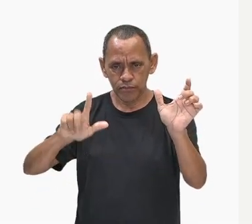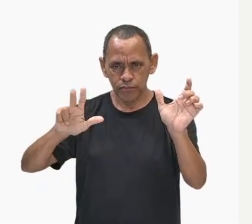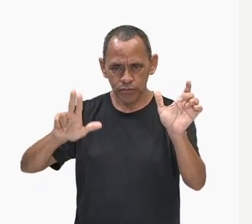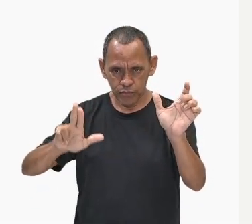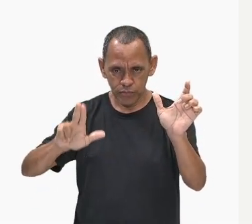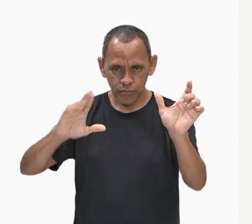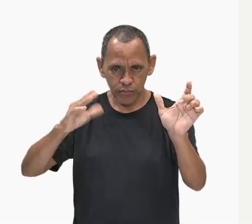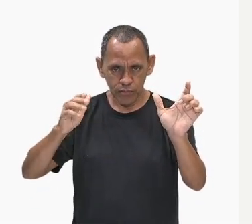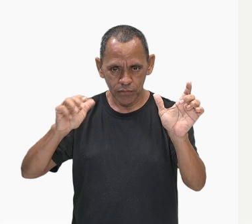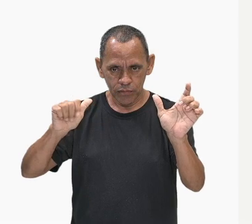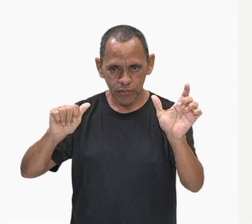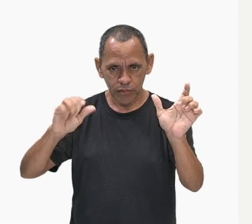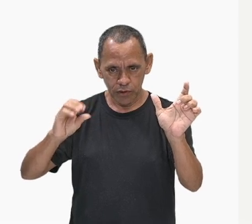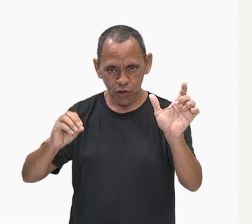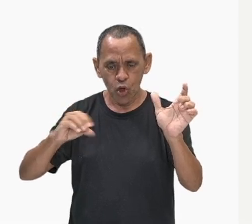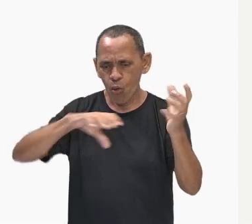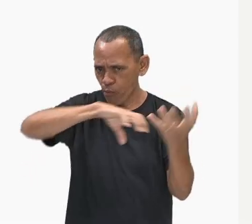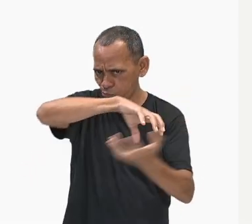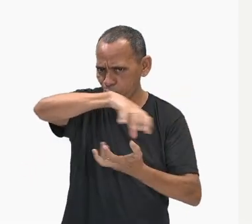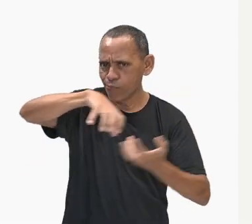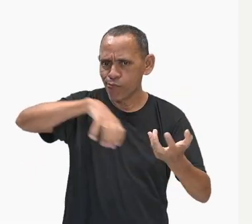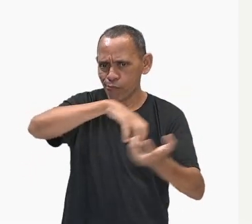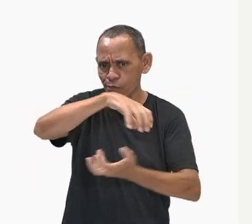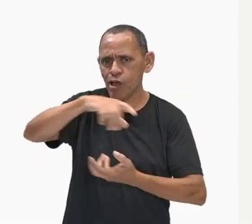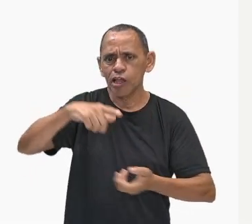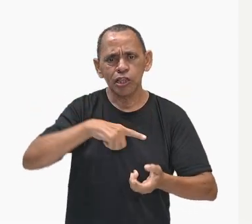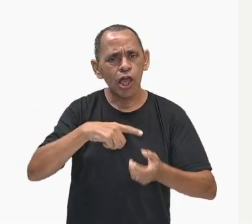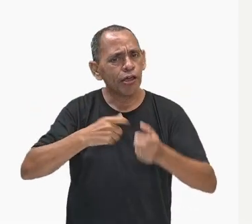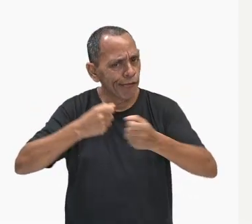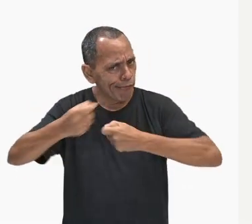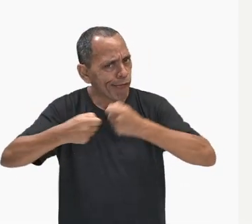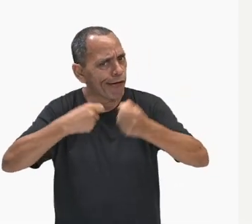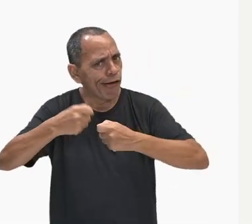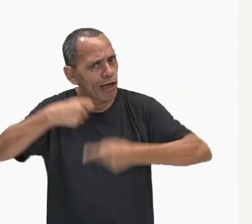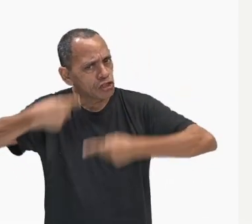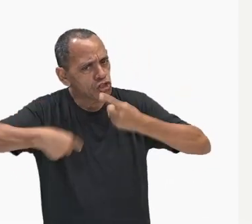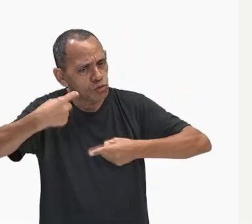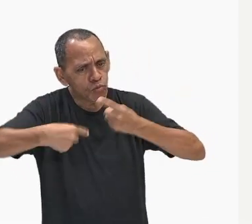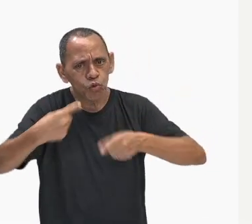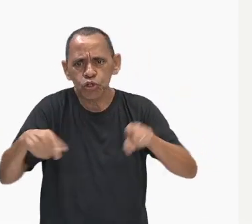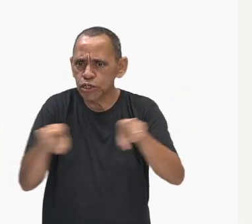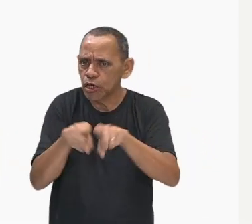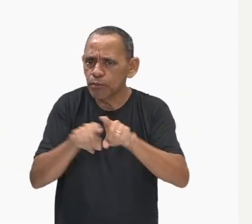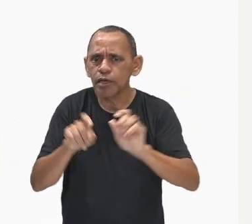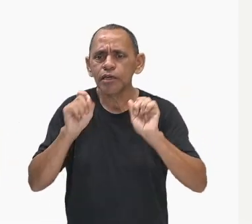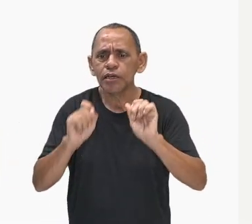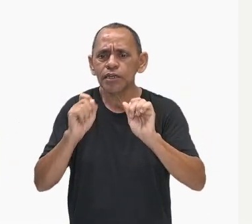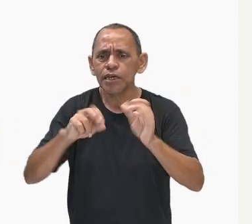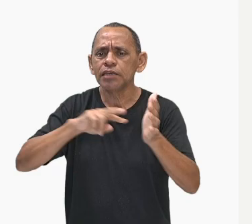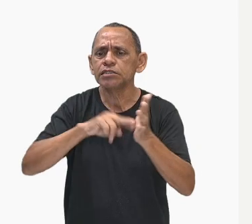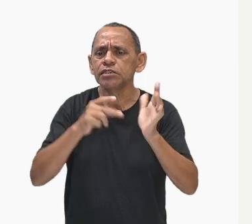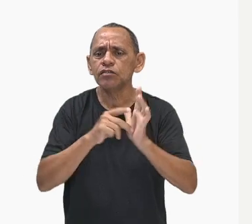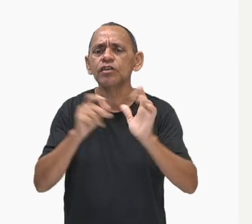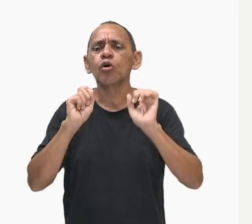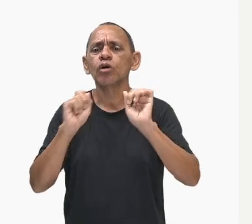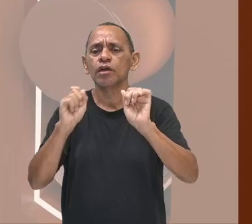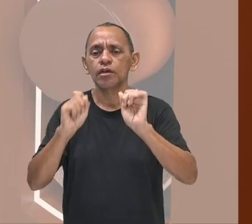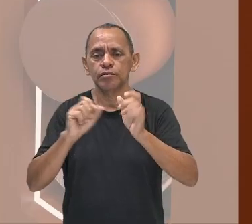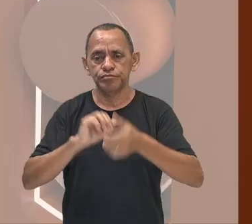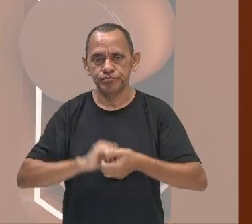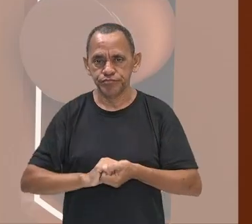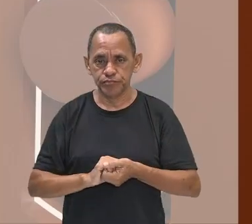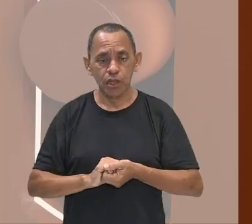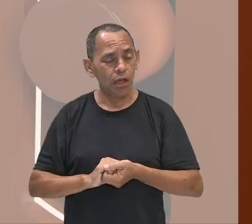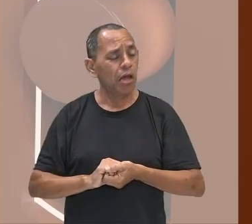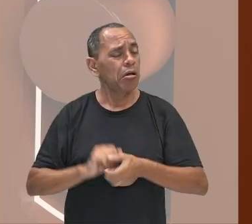que é uma revolução, professor? Tem a ver com guerra, tem a ver com disputa. O que é uma revolução? A gente pode